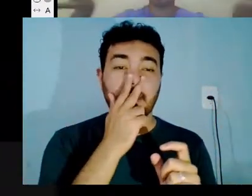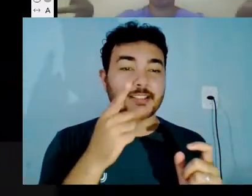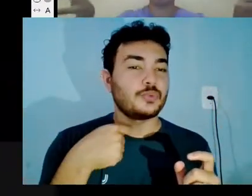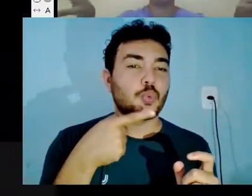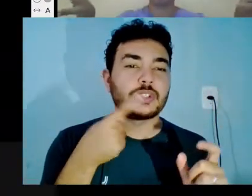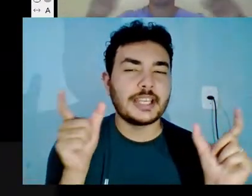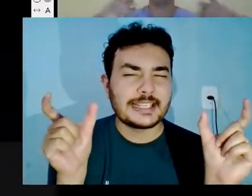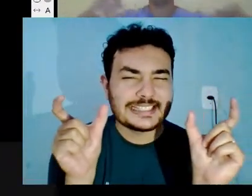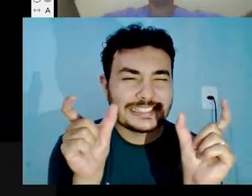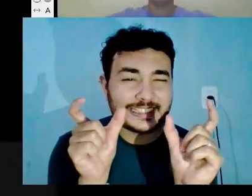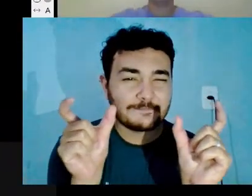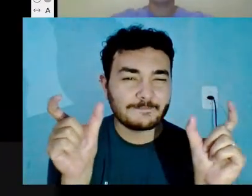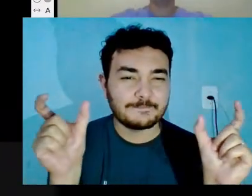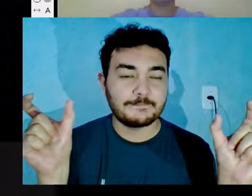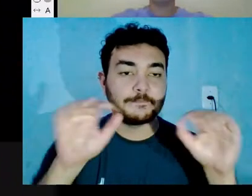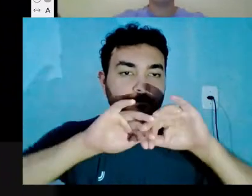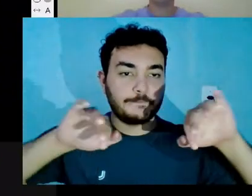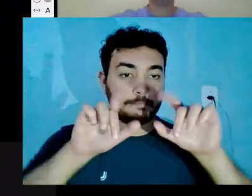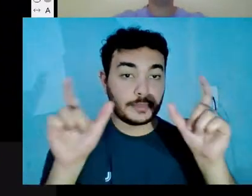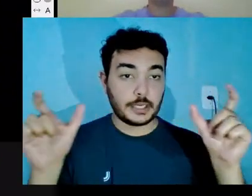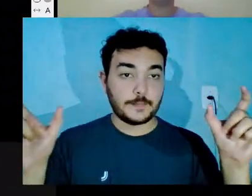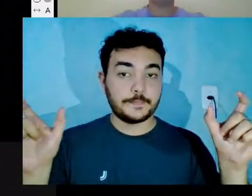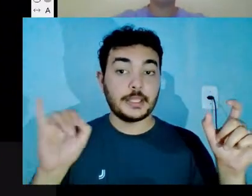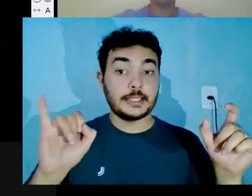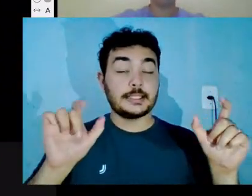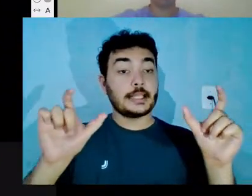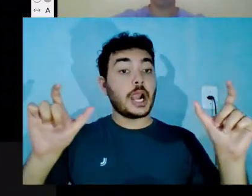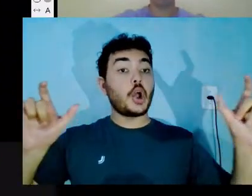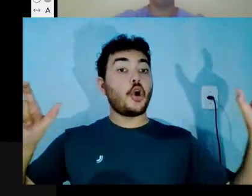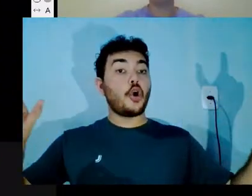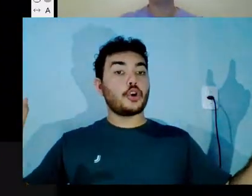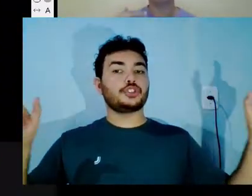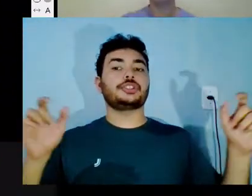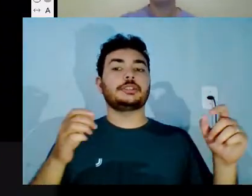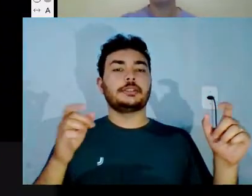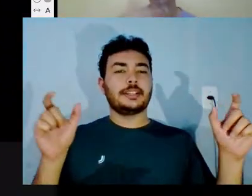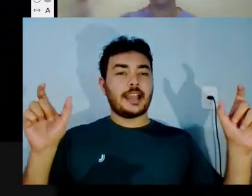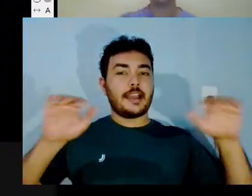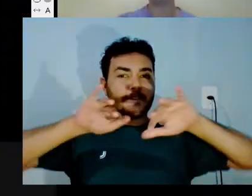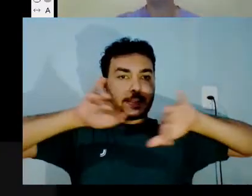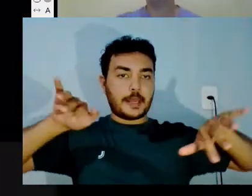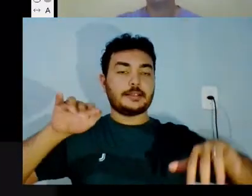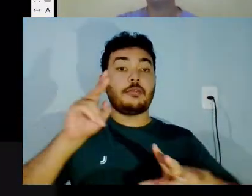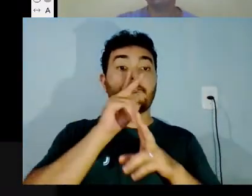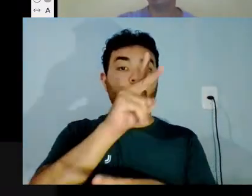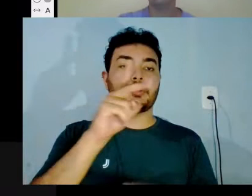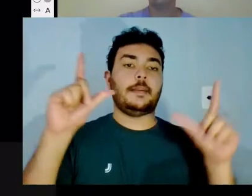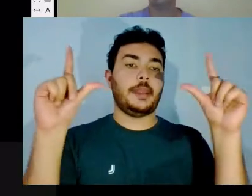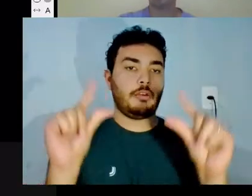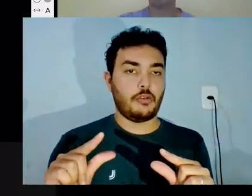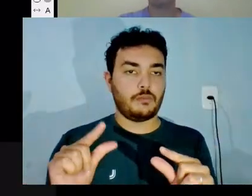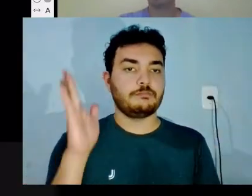uma força jogando para longe. Se ela já está longe, a gente observa essa força de repulsão menor, porque a distância, né, faz com